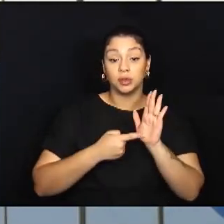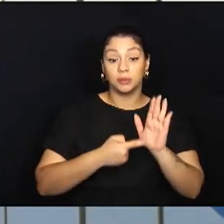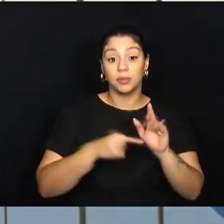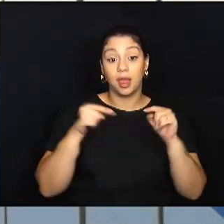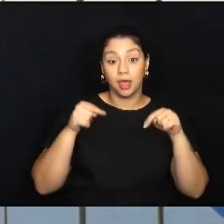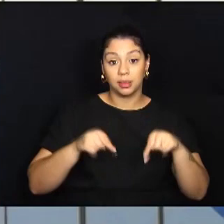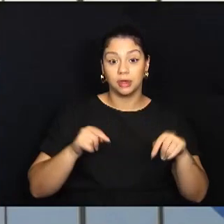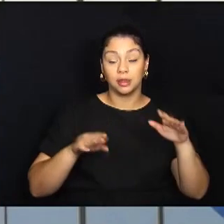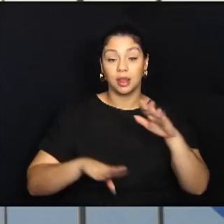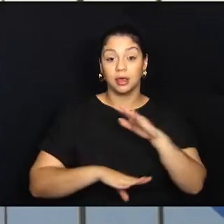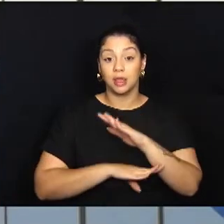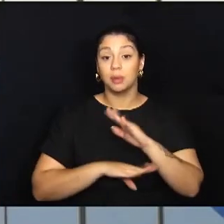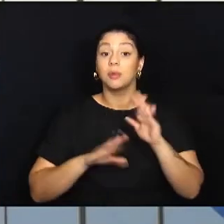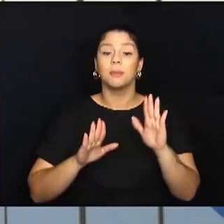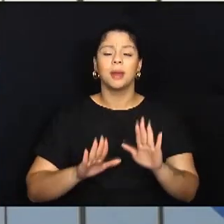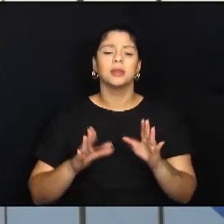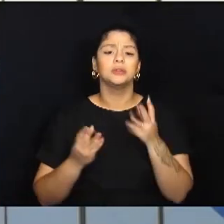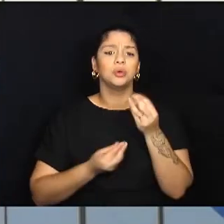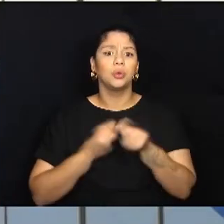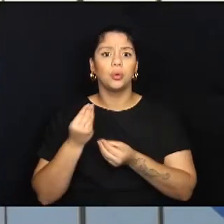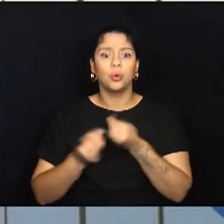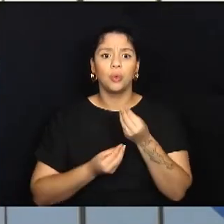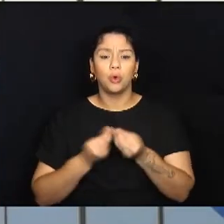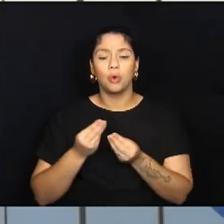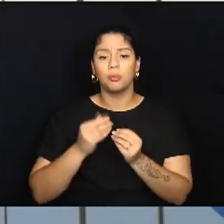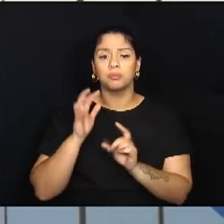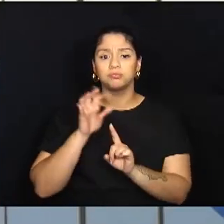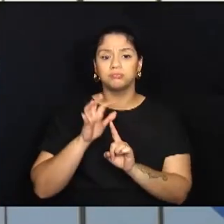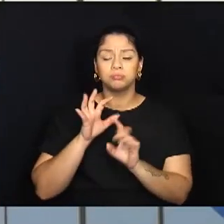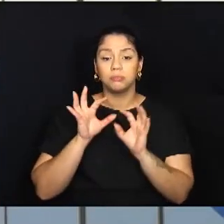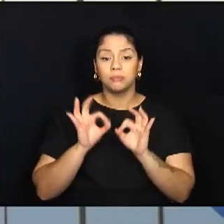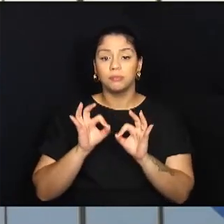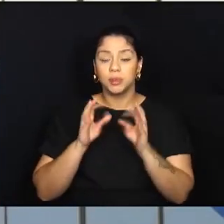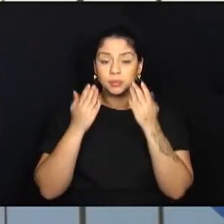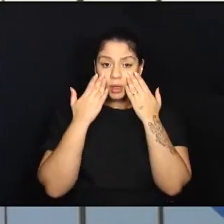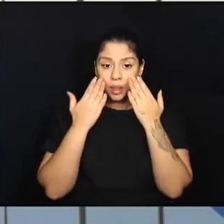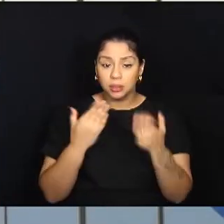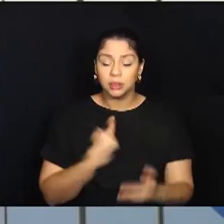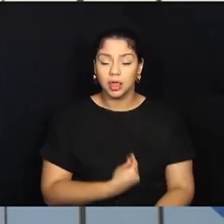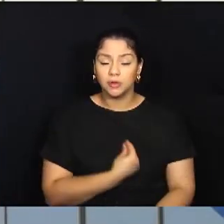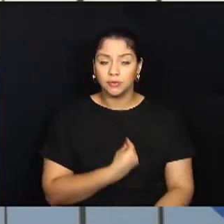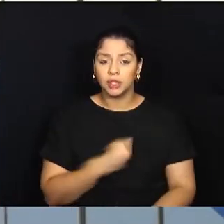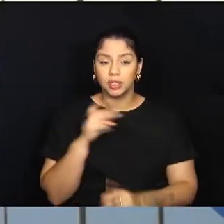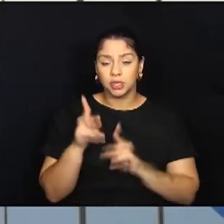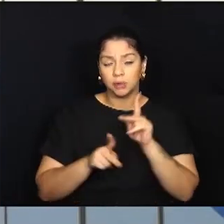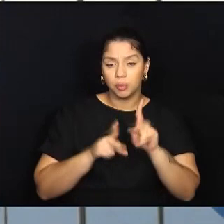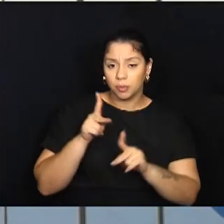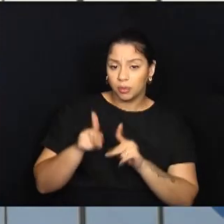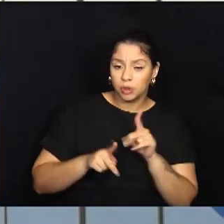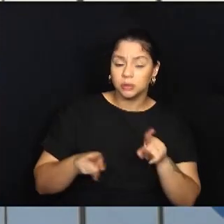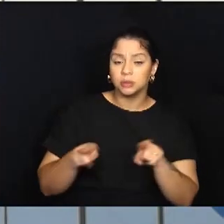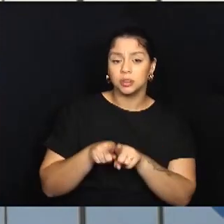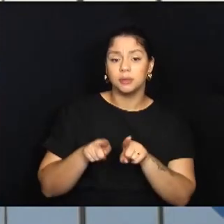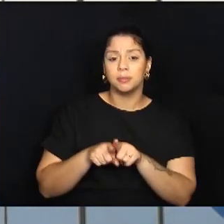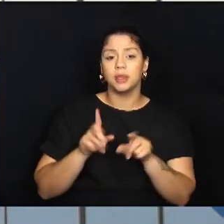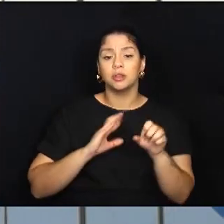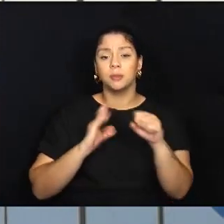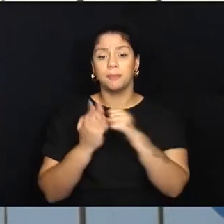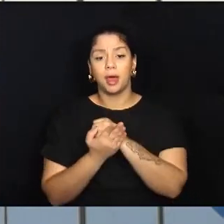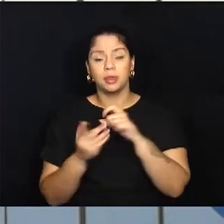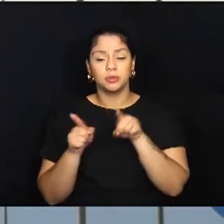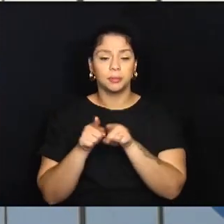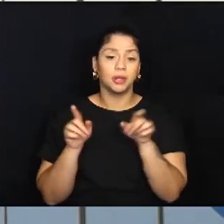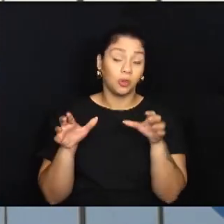Câmara, mas como isso reflete diretamente lá na vida da população, no seu bairro, na sua